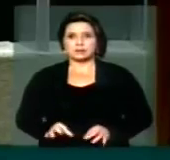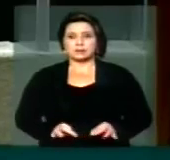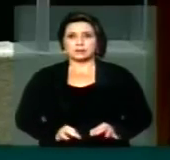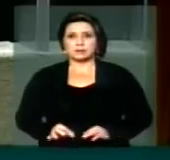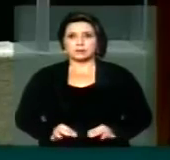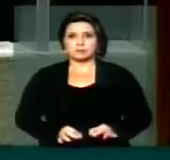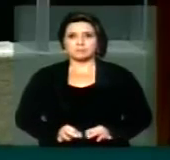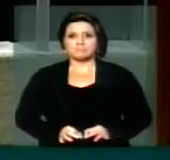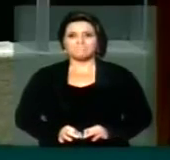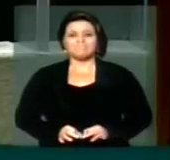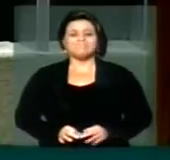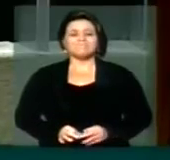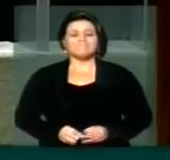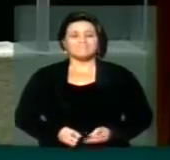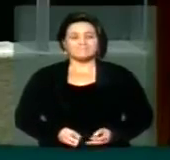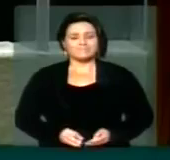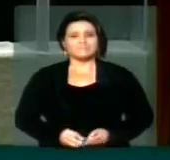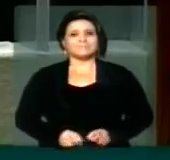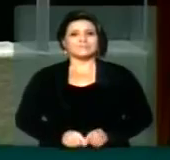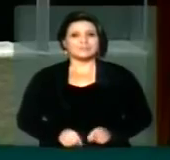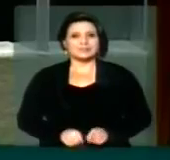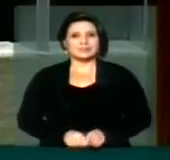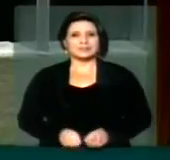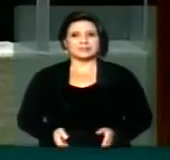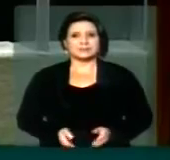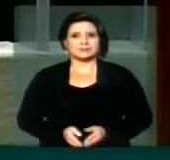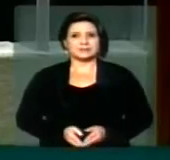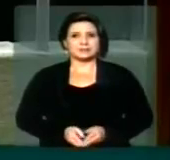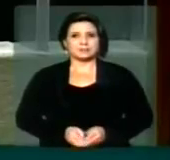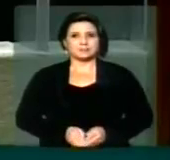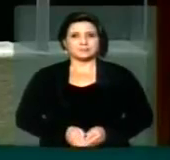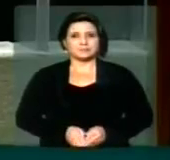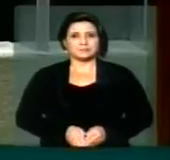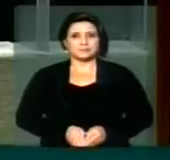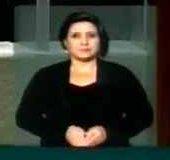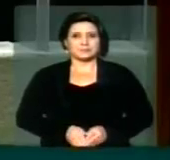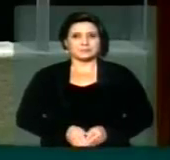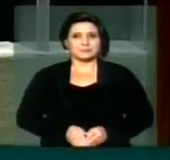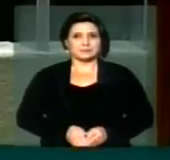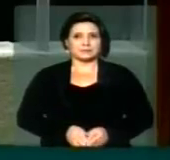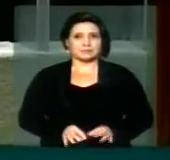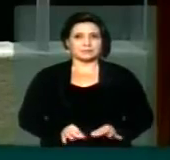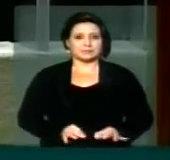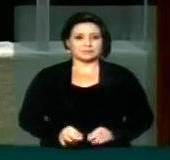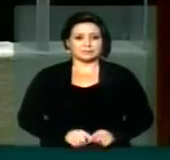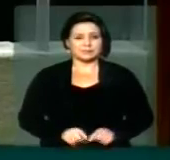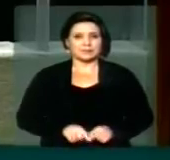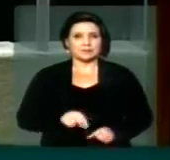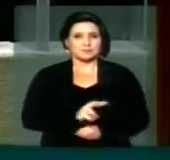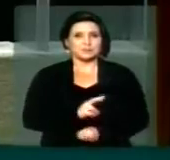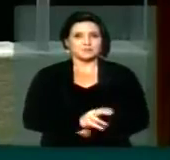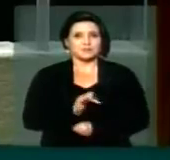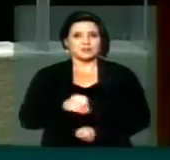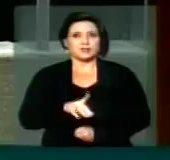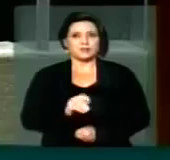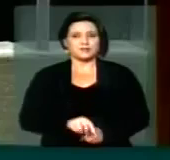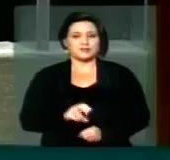zero. Nós não queremos superávit. Superávit primário é uma categoria econômica inventada pelo Fundo